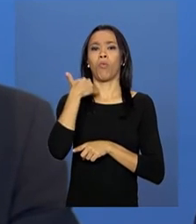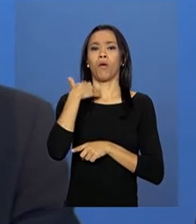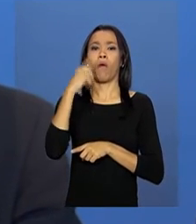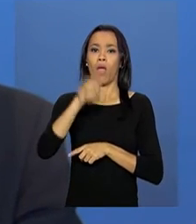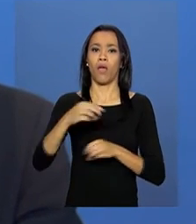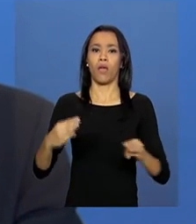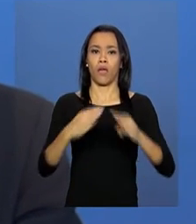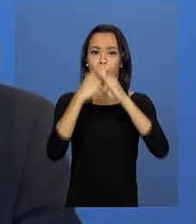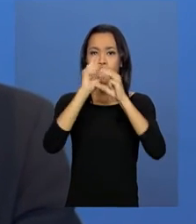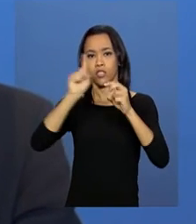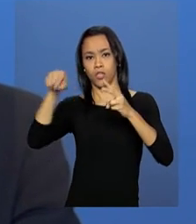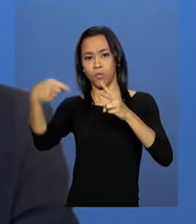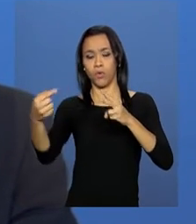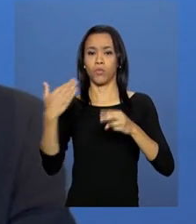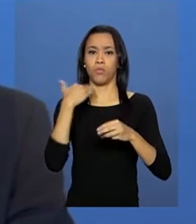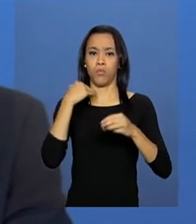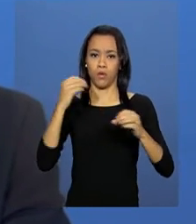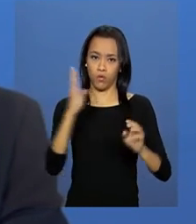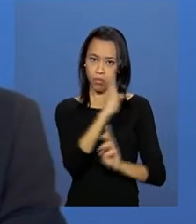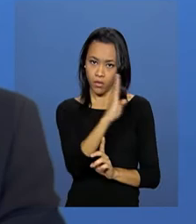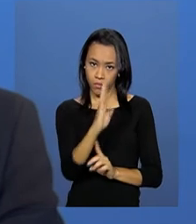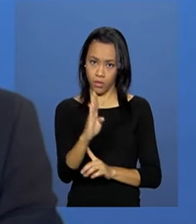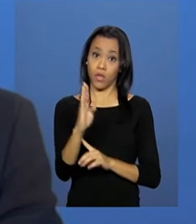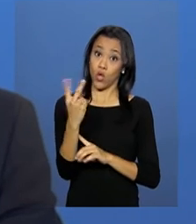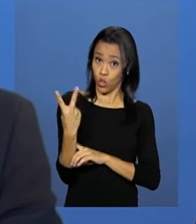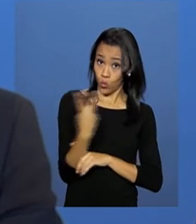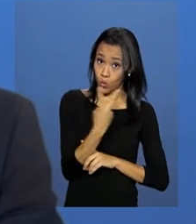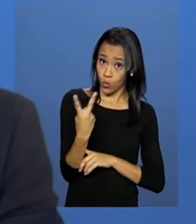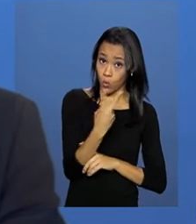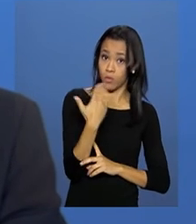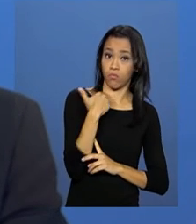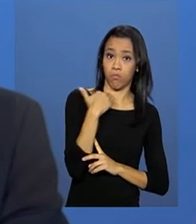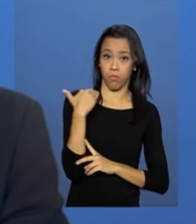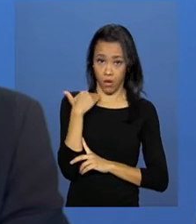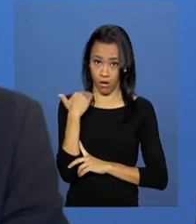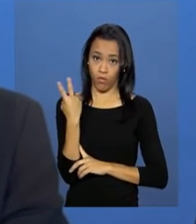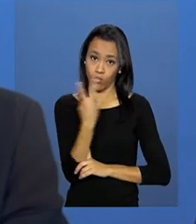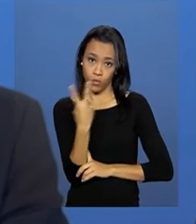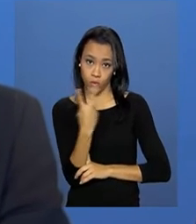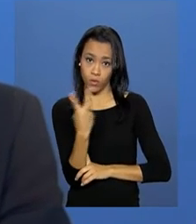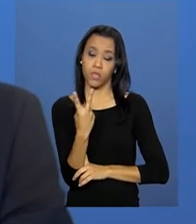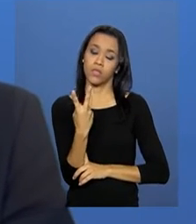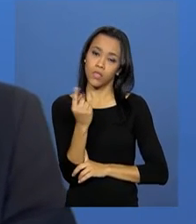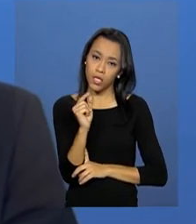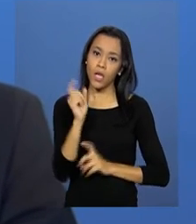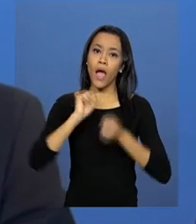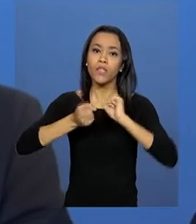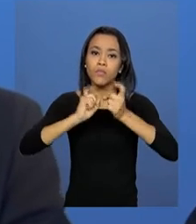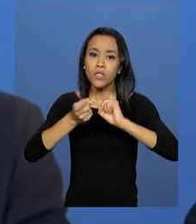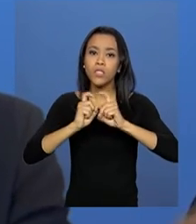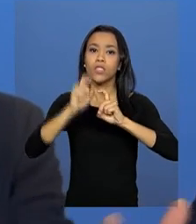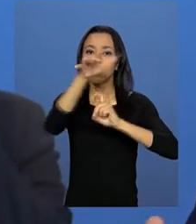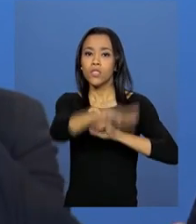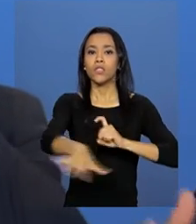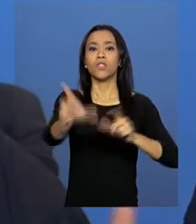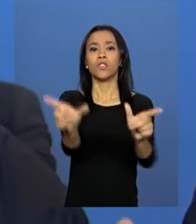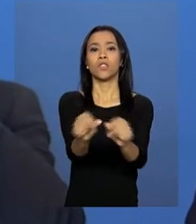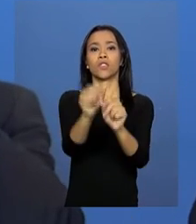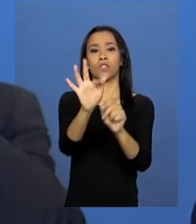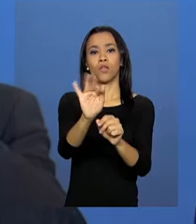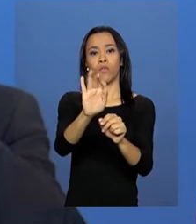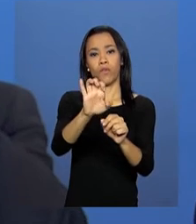do Brasil, que são os agentes financeiros que operam na ponta o FIES. E toda